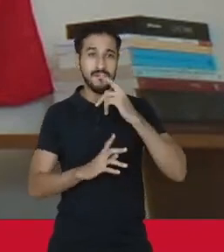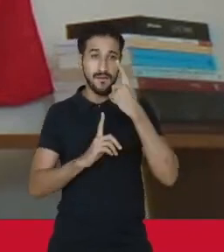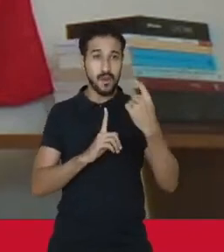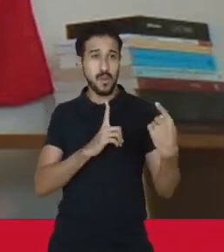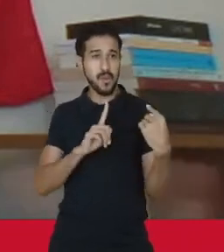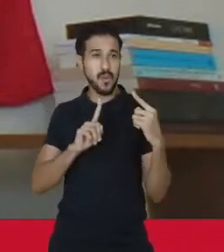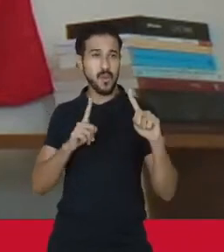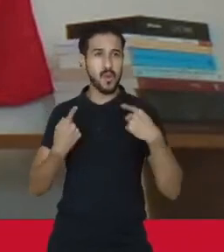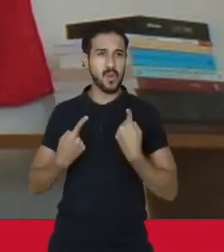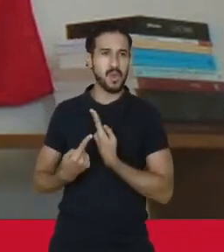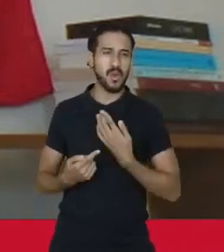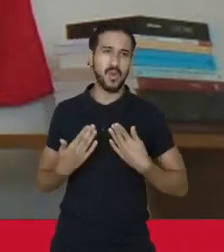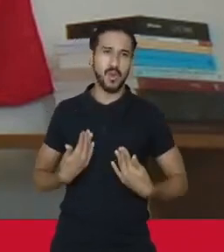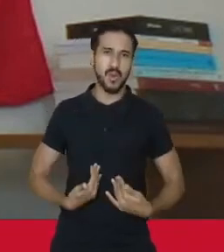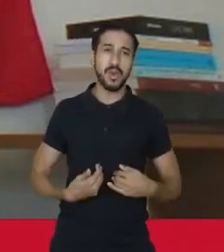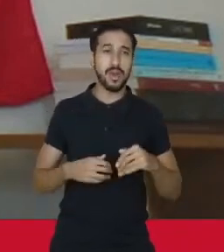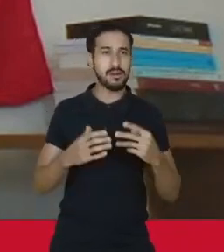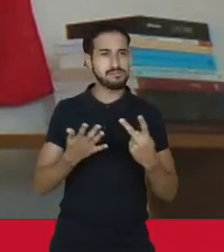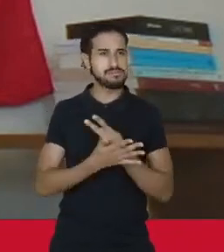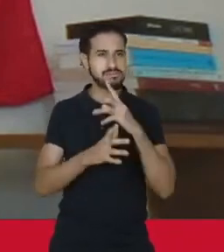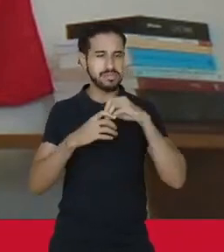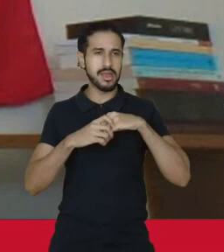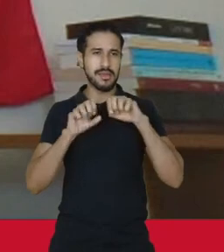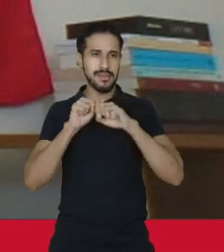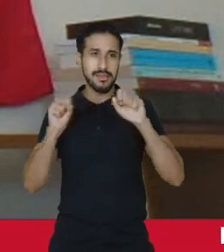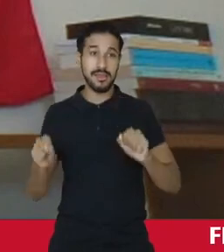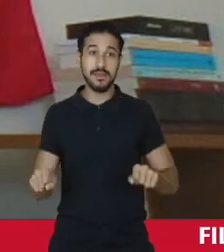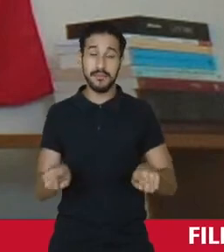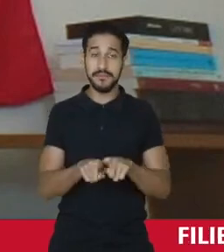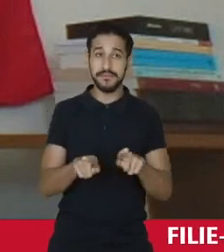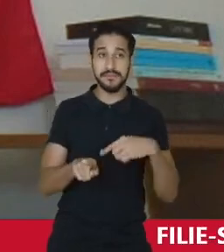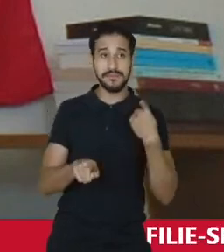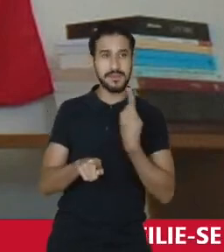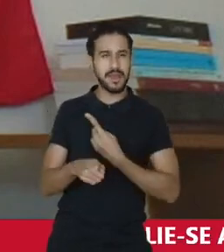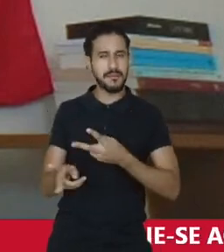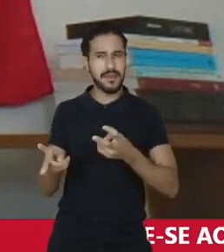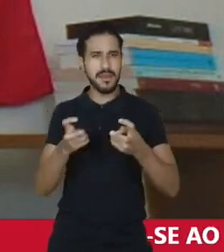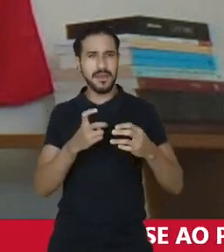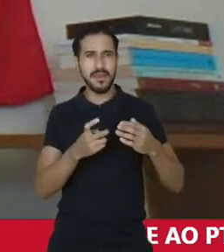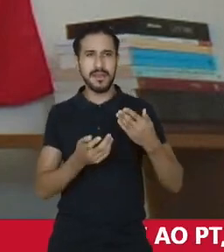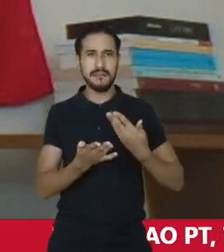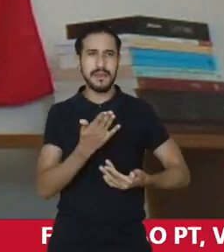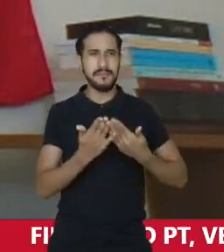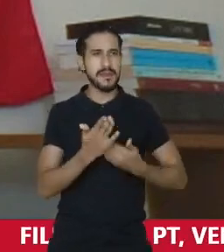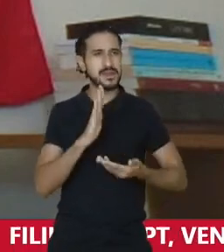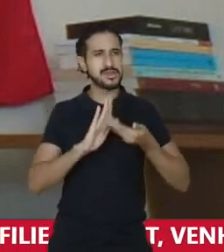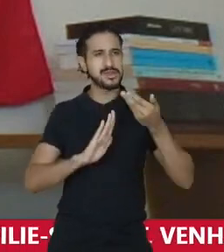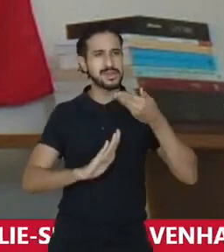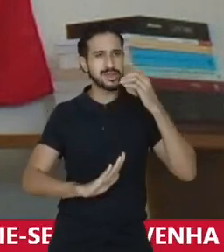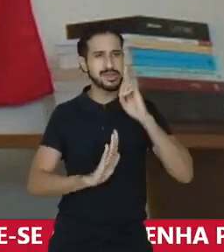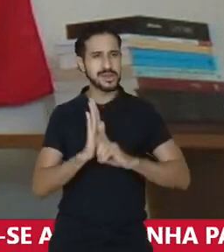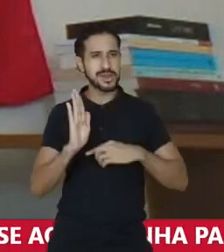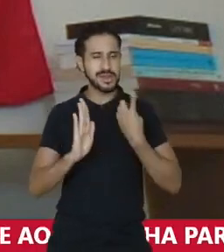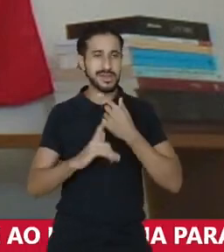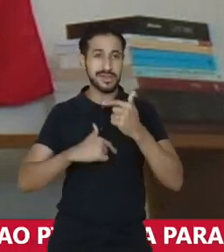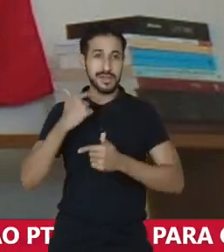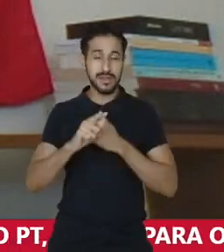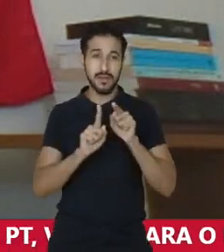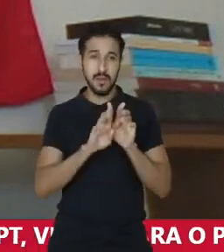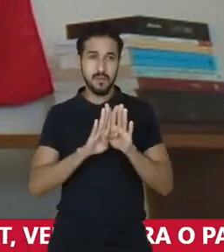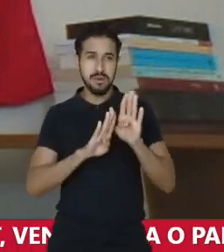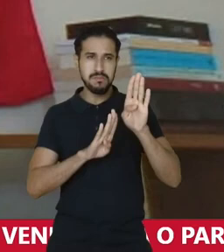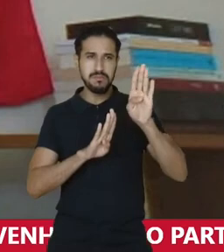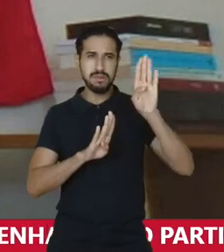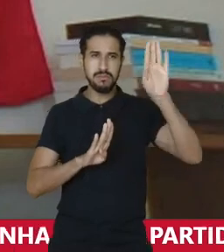funcionam também dentro desse sistema. Ao mesmo tempo, a gente vê a perda dos nossos direitos trabalhistas e o avanço